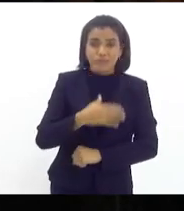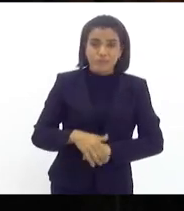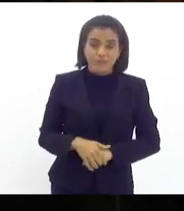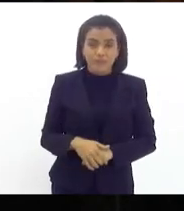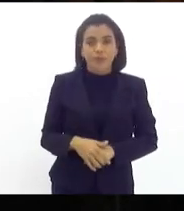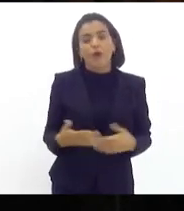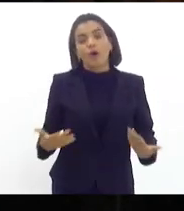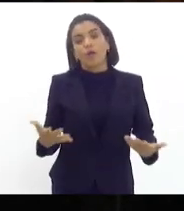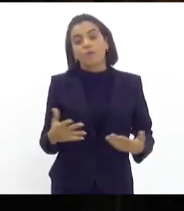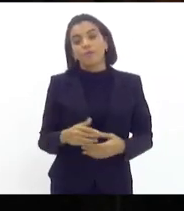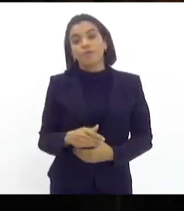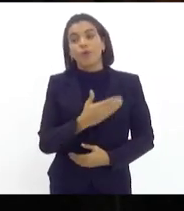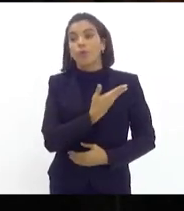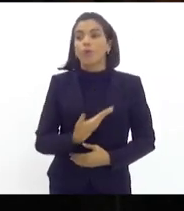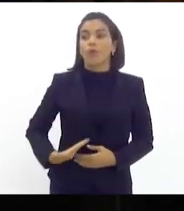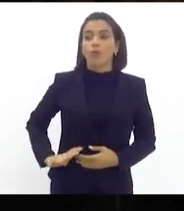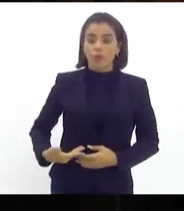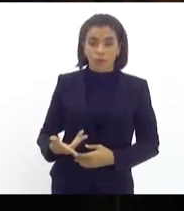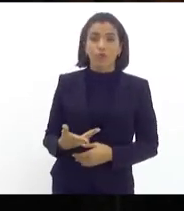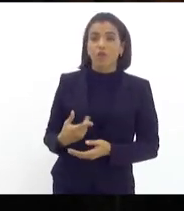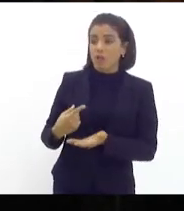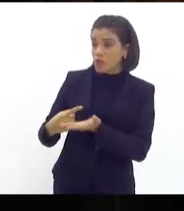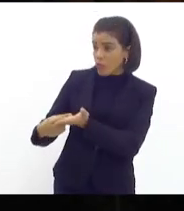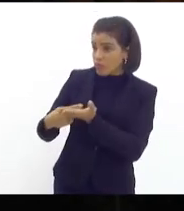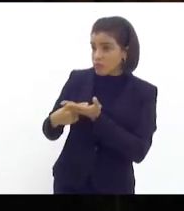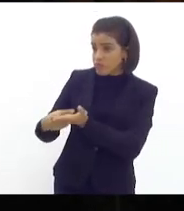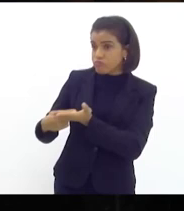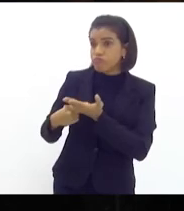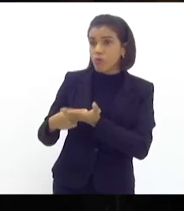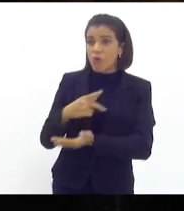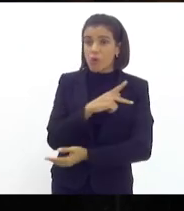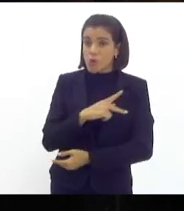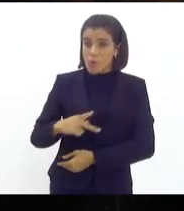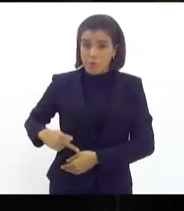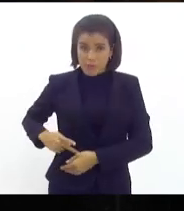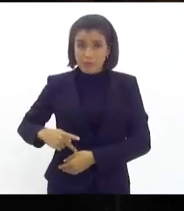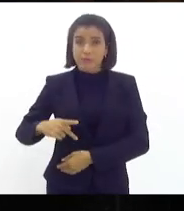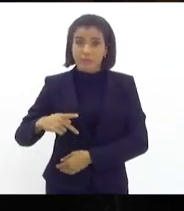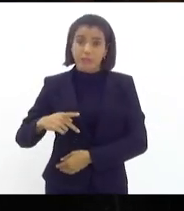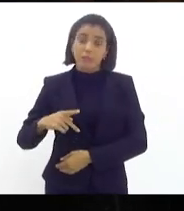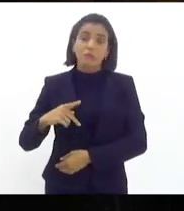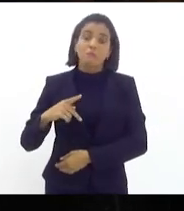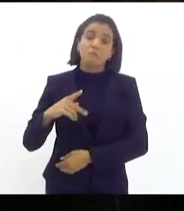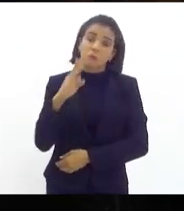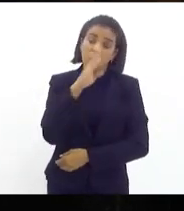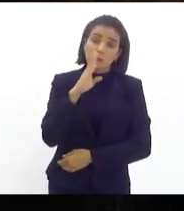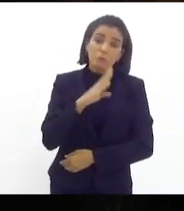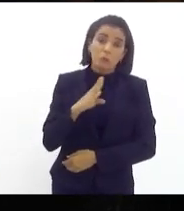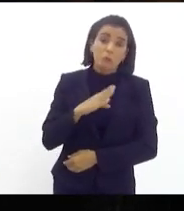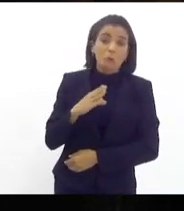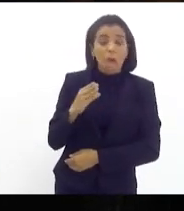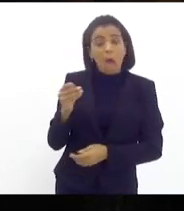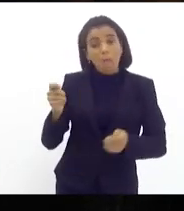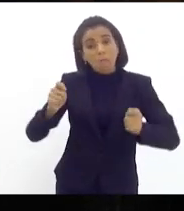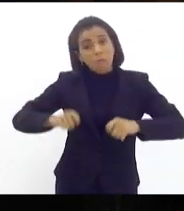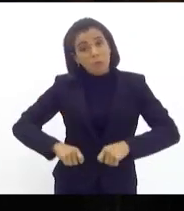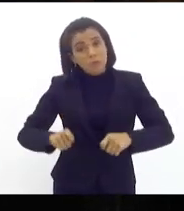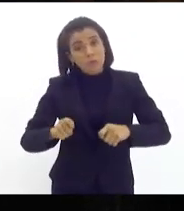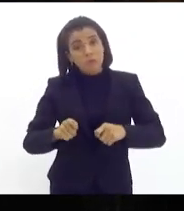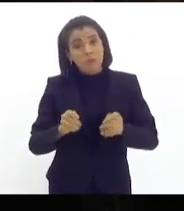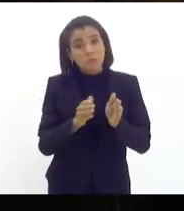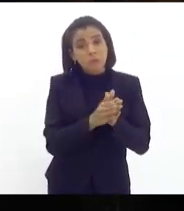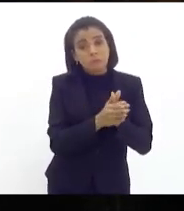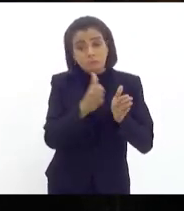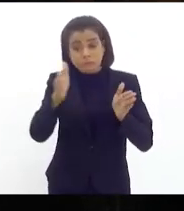o treinador tratou com o Presidente da República a possibilidade de fazer uma dilação de prazo